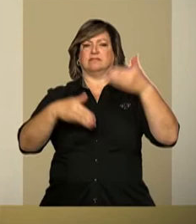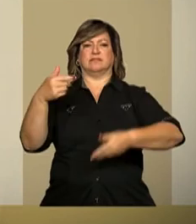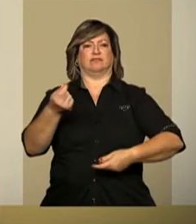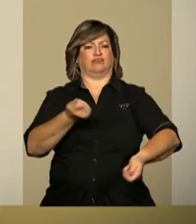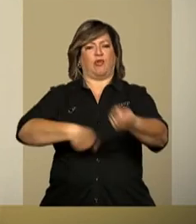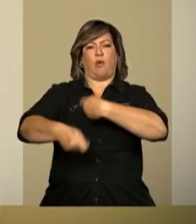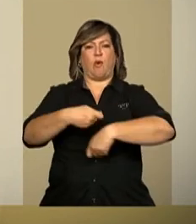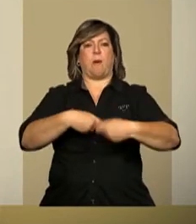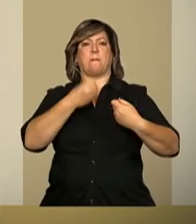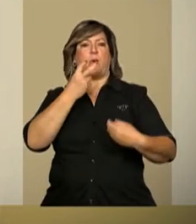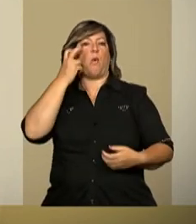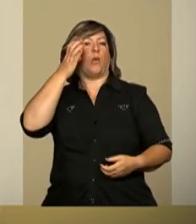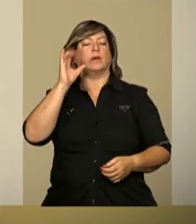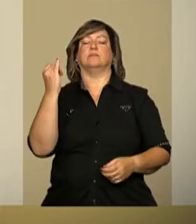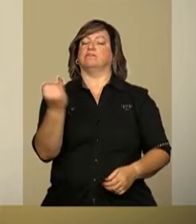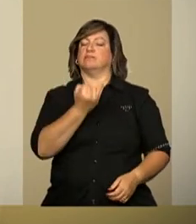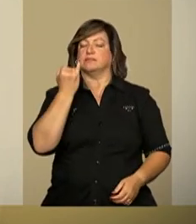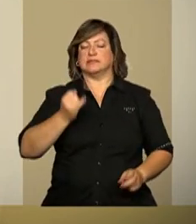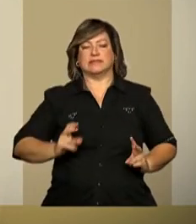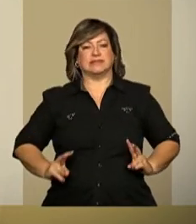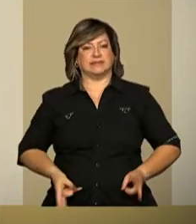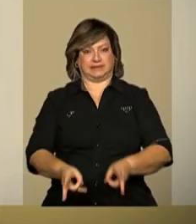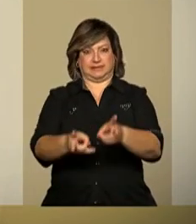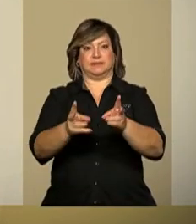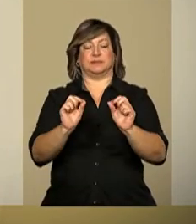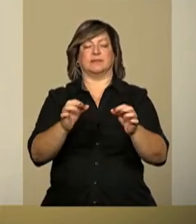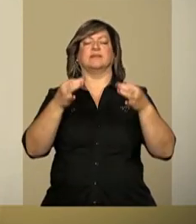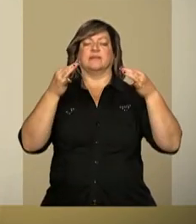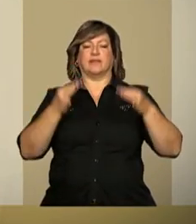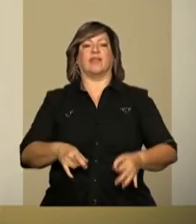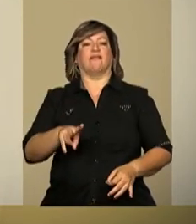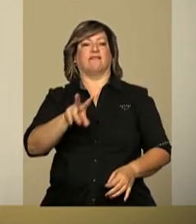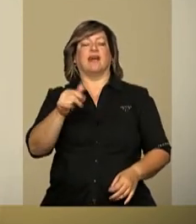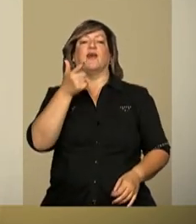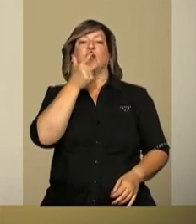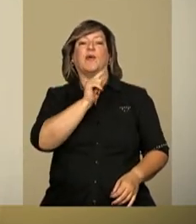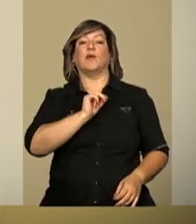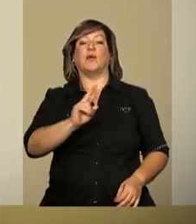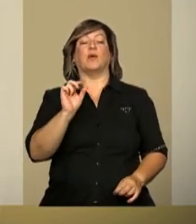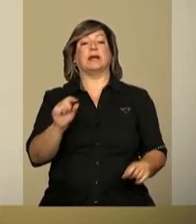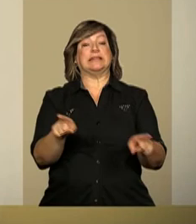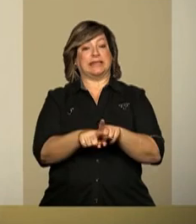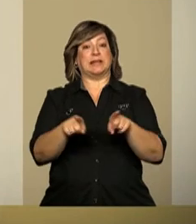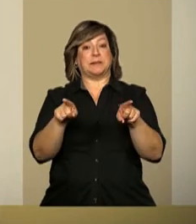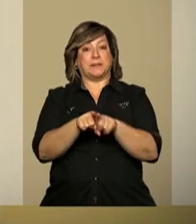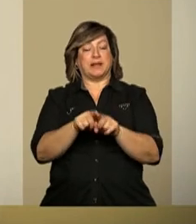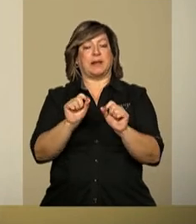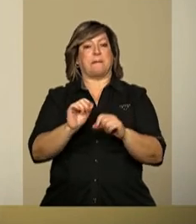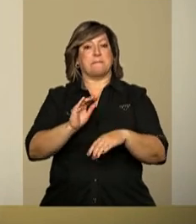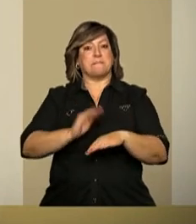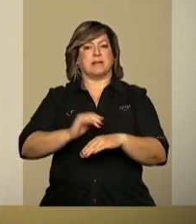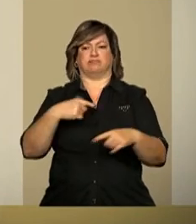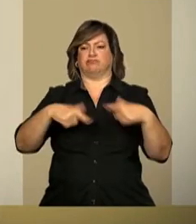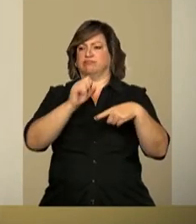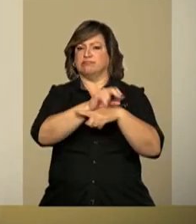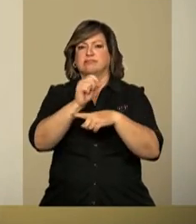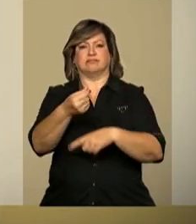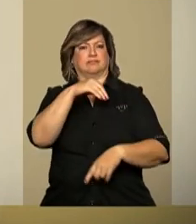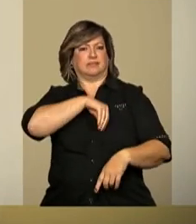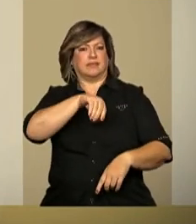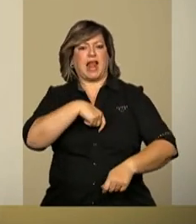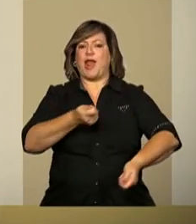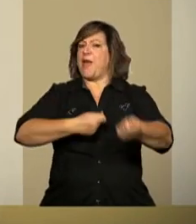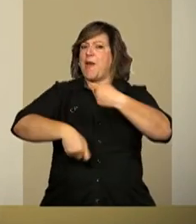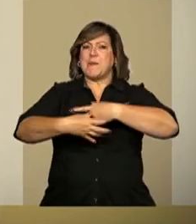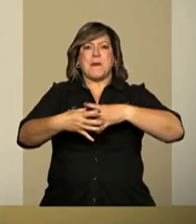culturais cada vez mais importantes o que certamente Vai resultar Luciano também em Mais Emprego mais renda mais